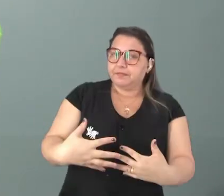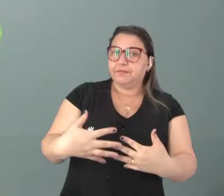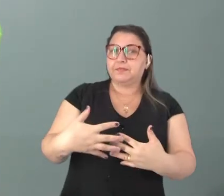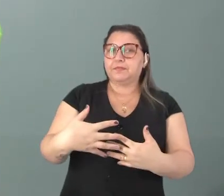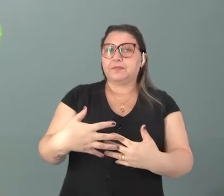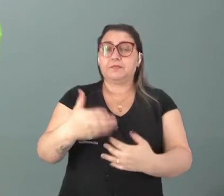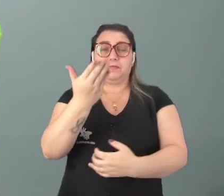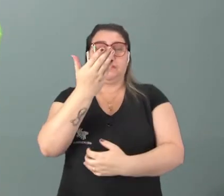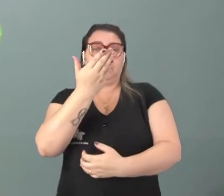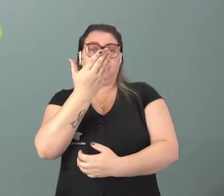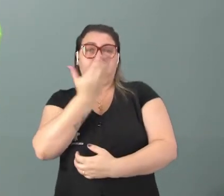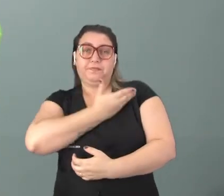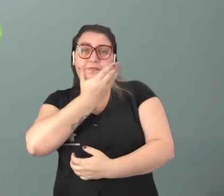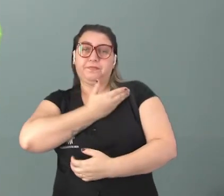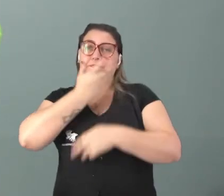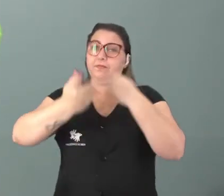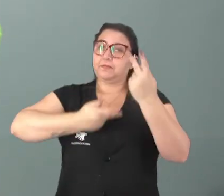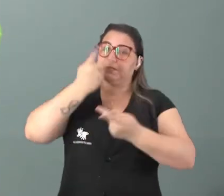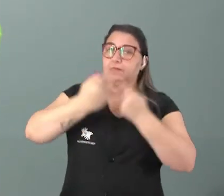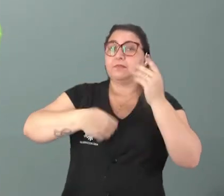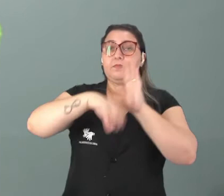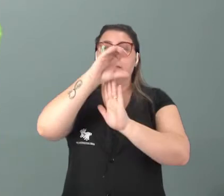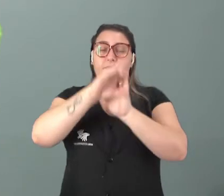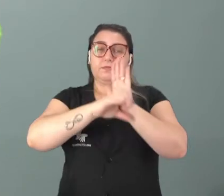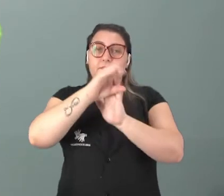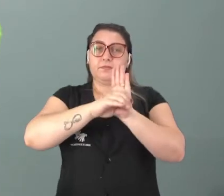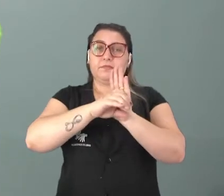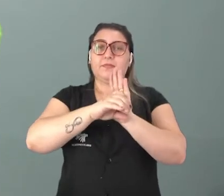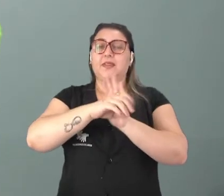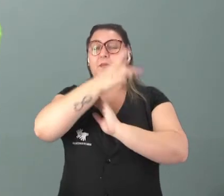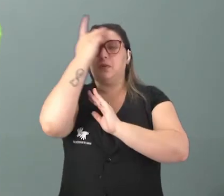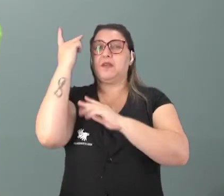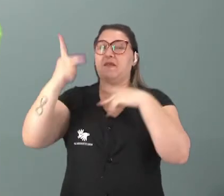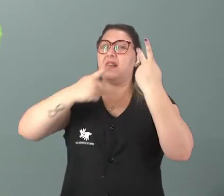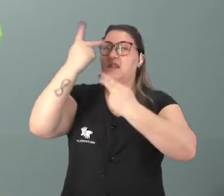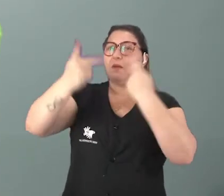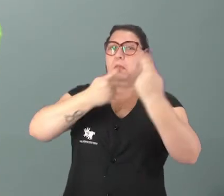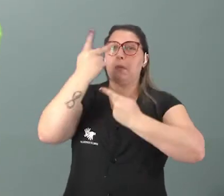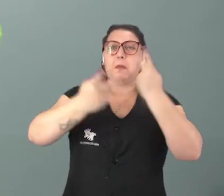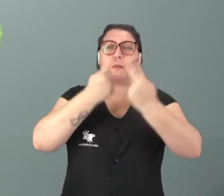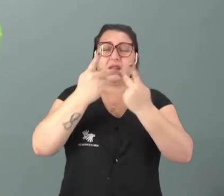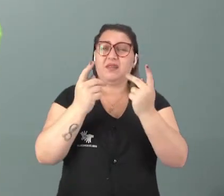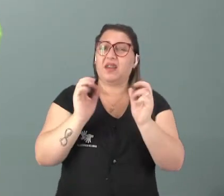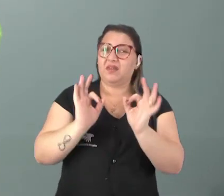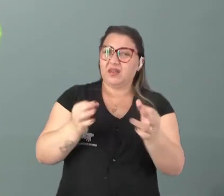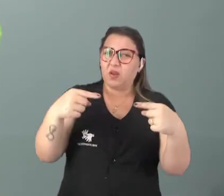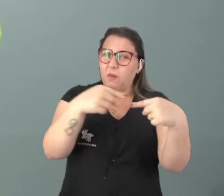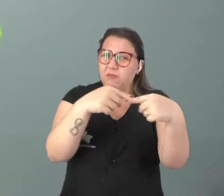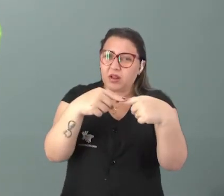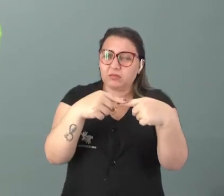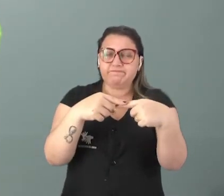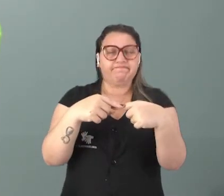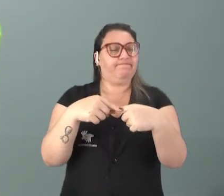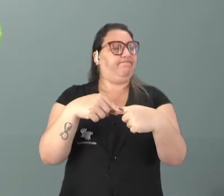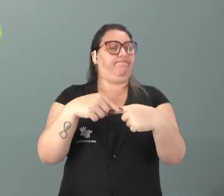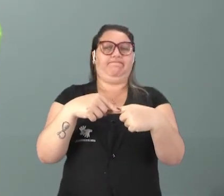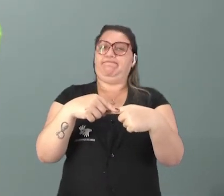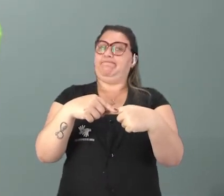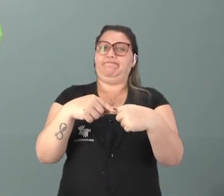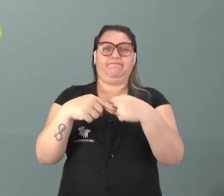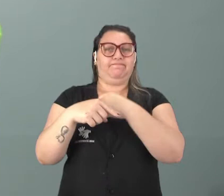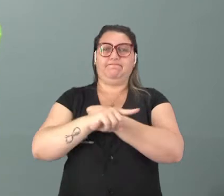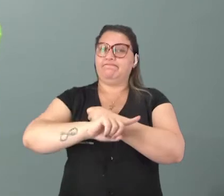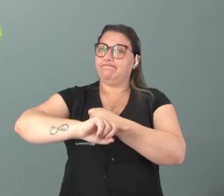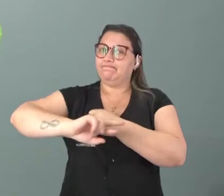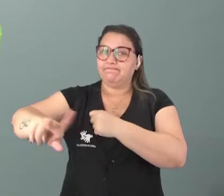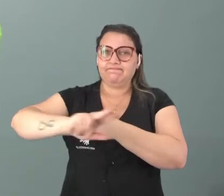colega está falando sobre o assunto e todo mundo falando ao mesmo tempo, vai dar certo? Não vai. É por isso